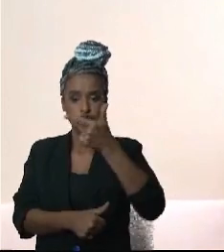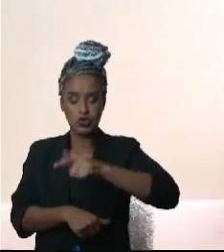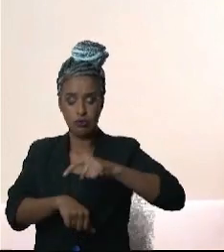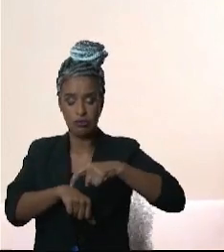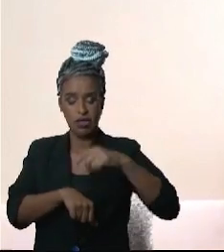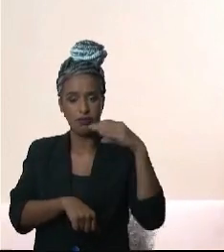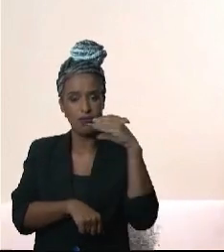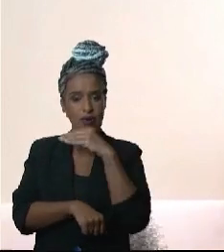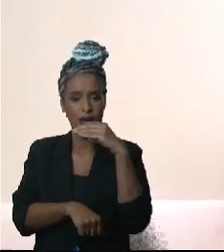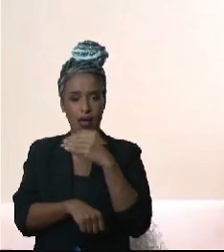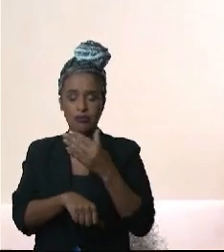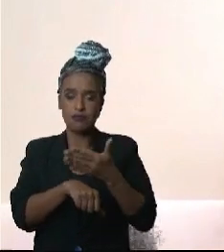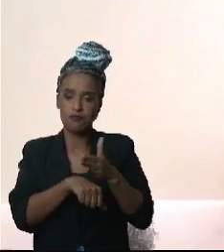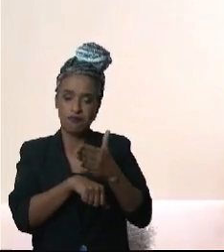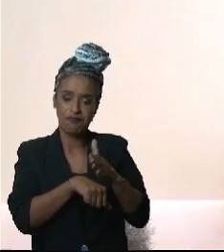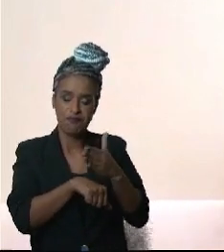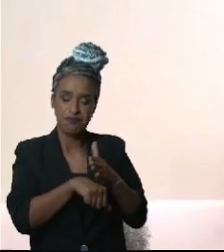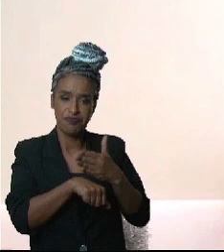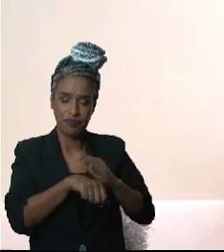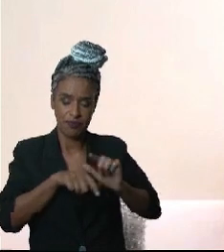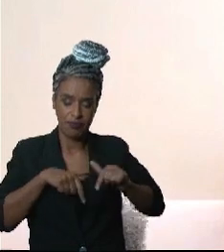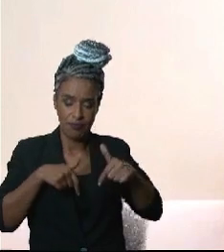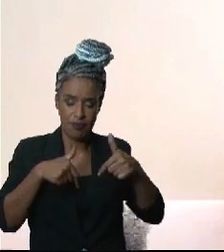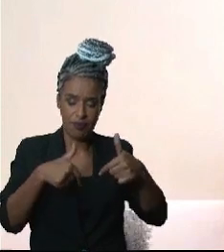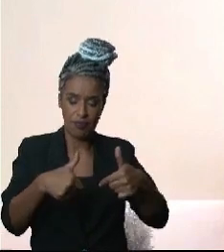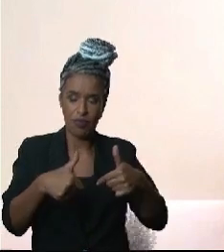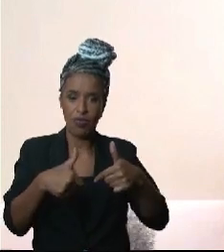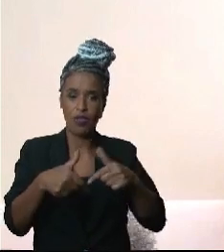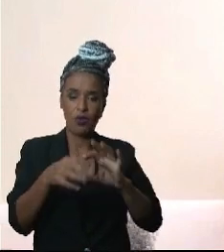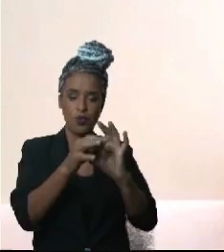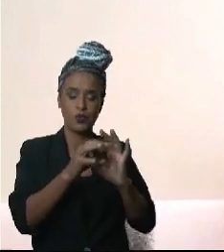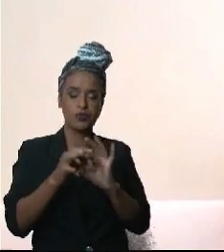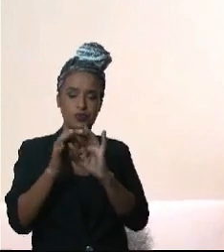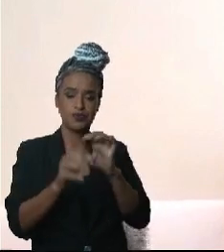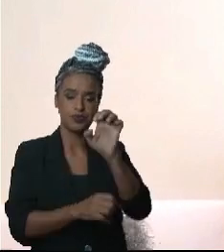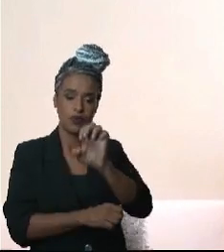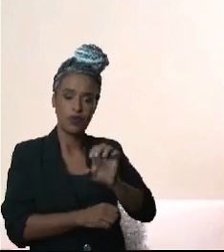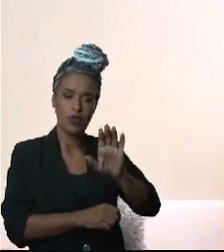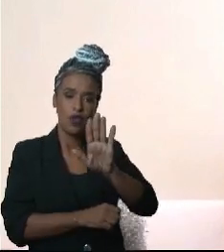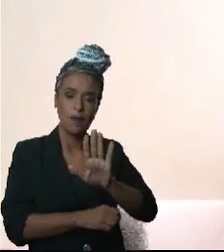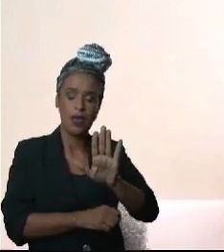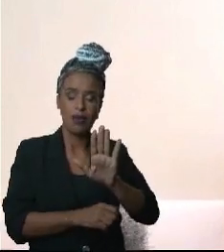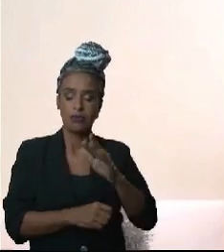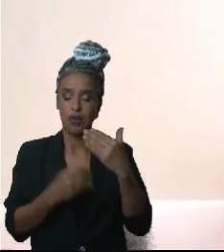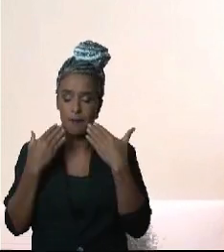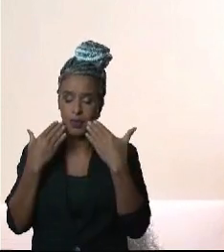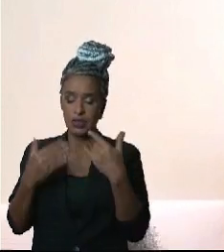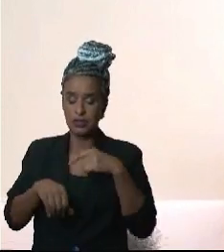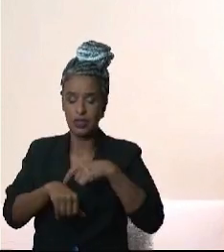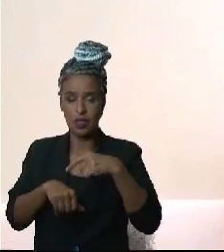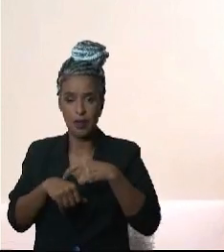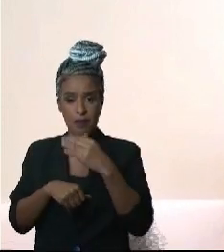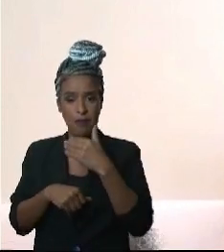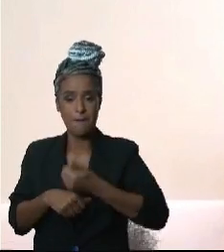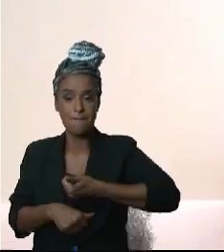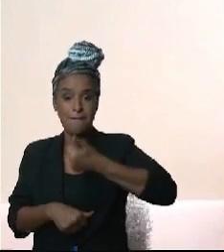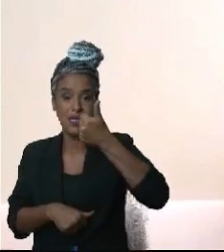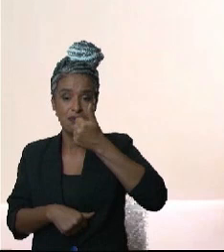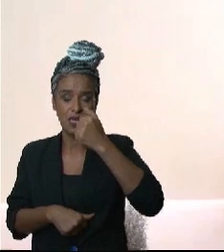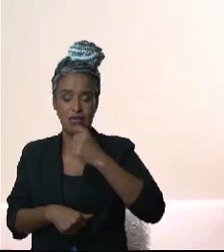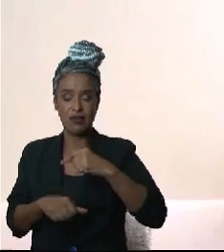como exercício. A União Europeia apresentará pela primeira vez nesse verão